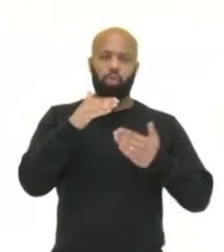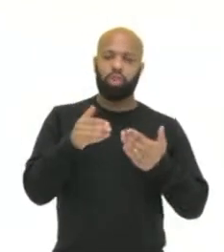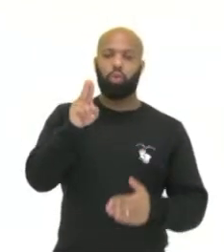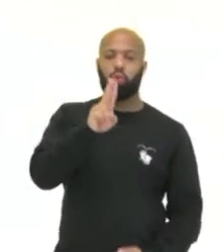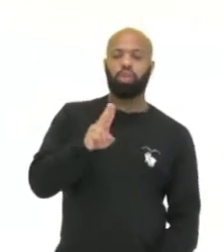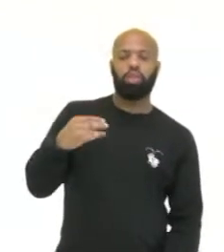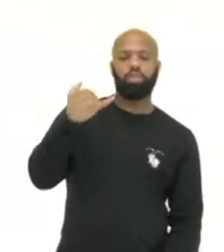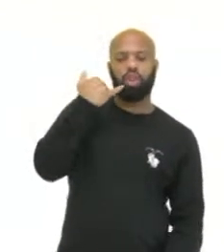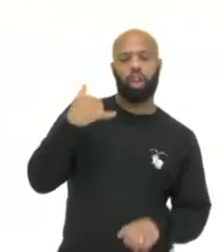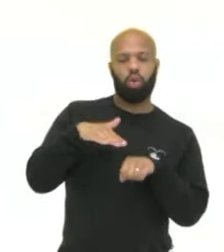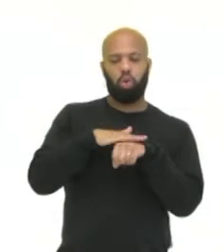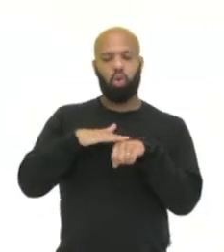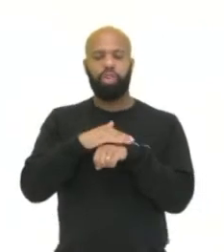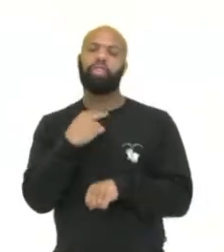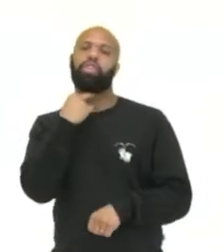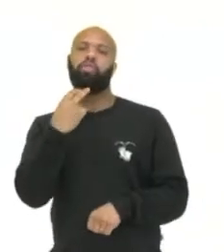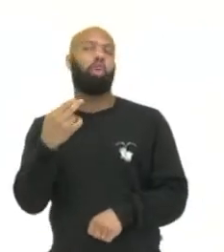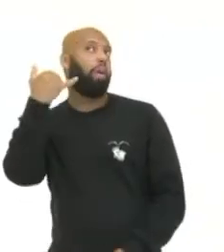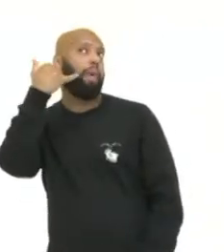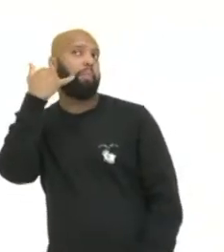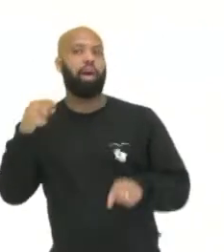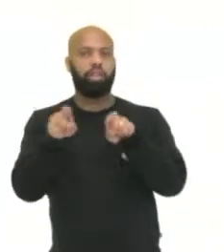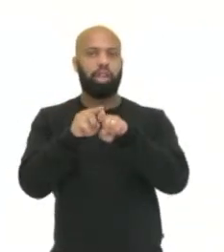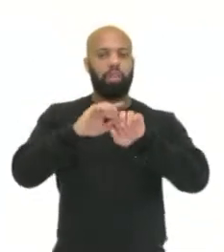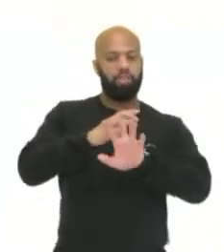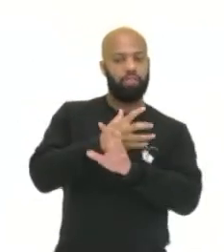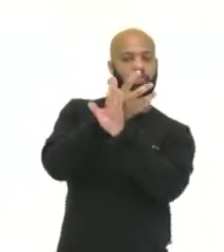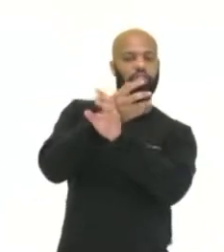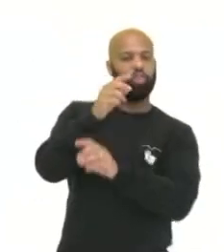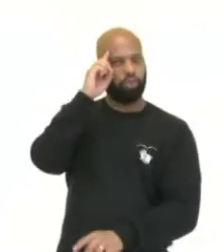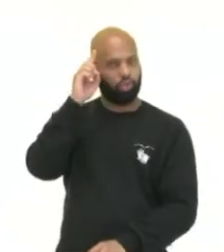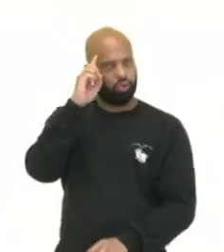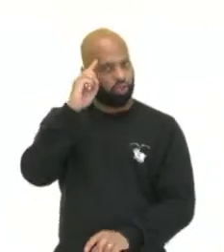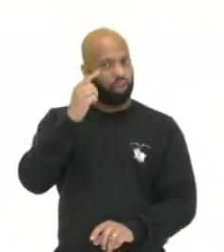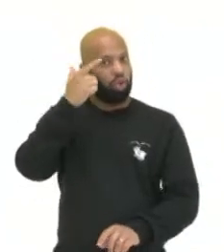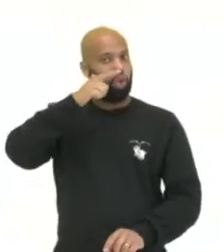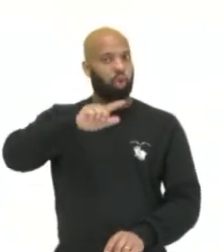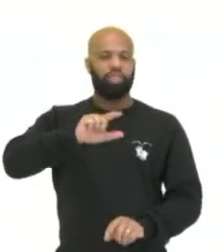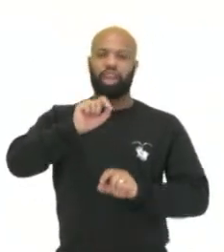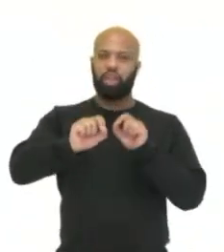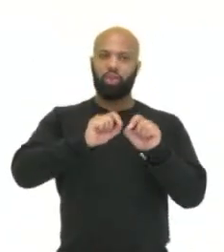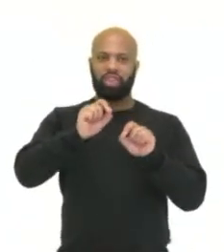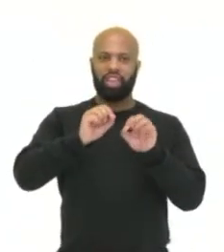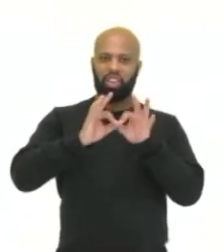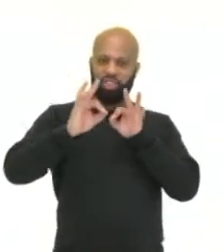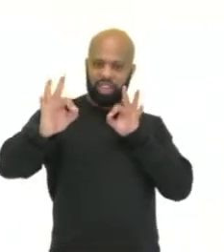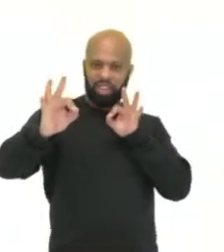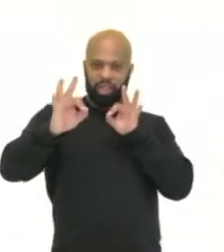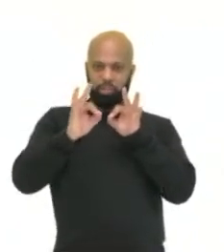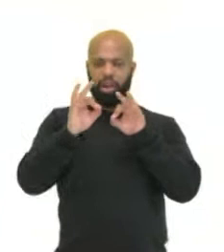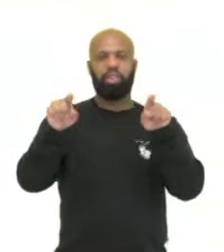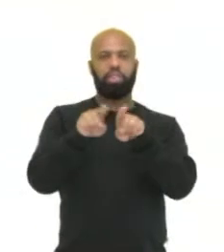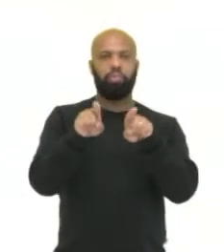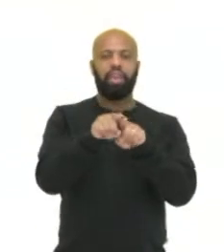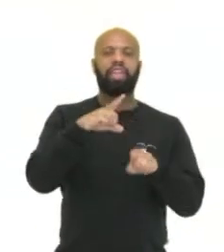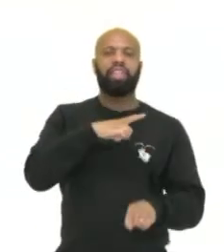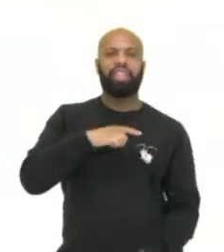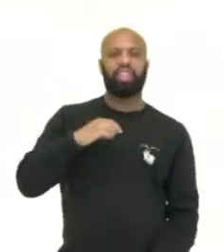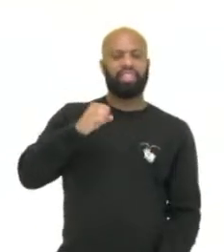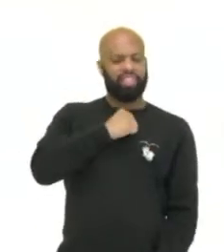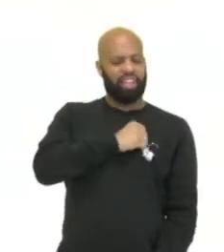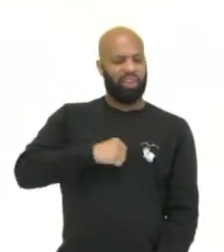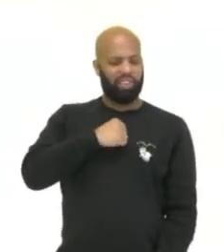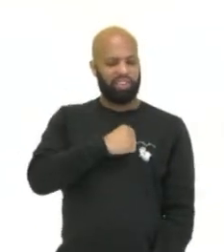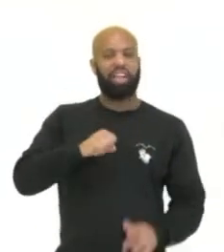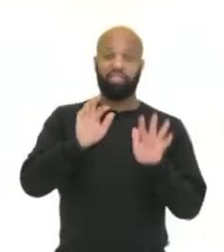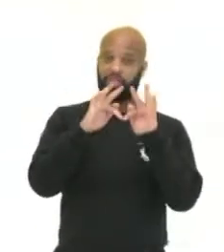que conversamos por voz ou por vídeo, diariamente, vencemos a distância e a saudade dos parentes e amigos, ou